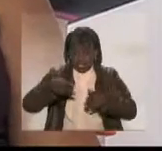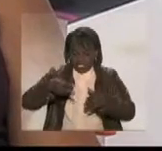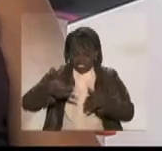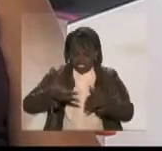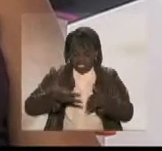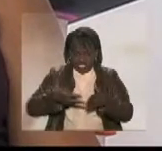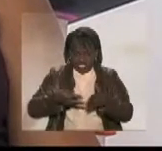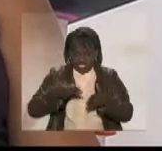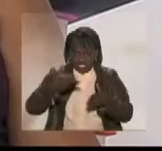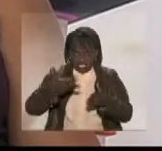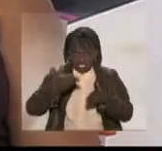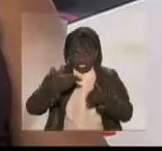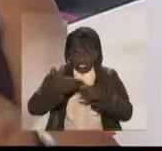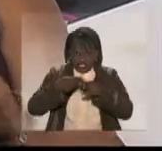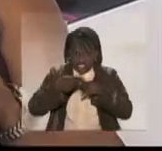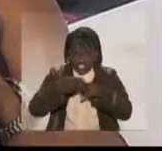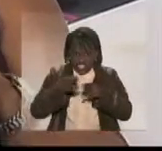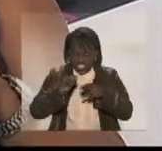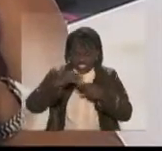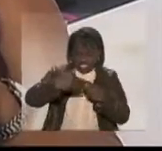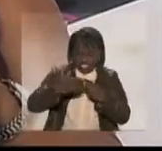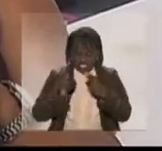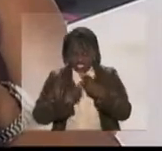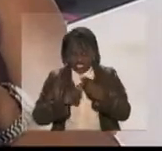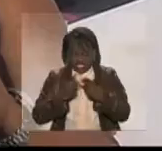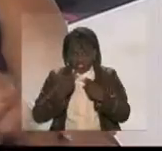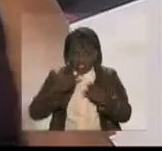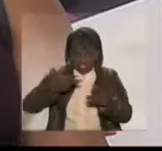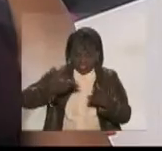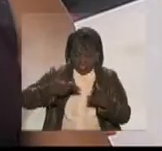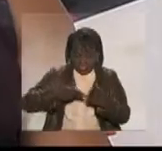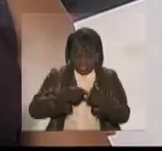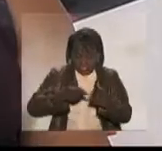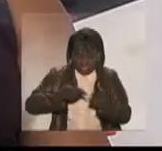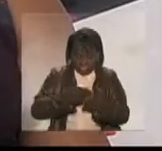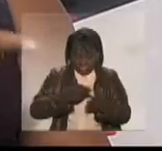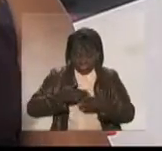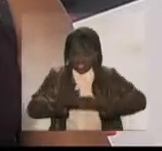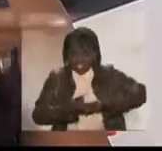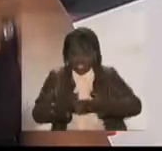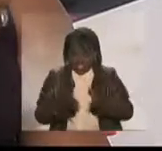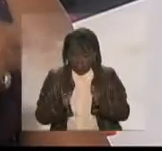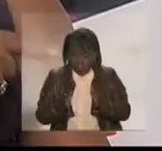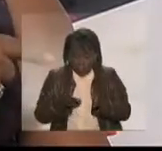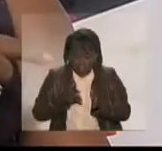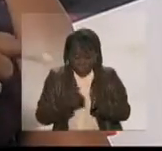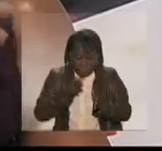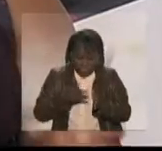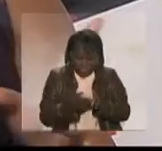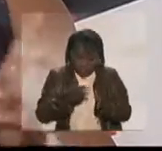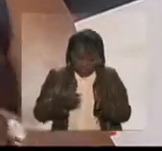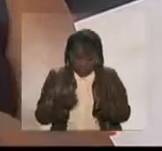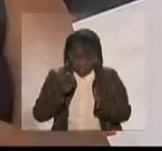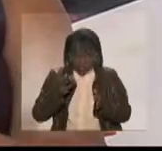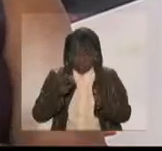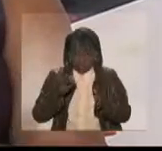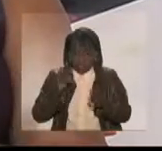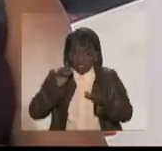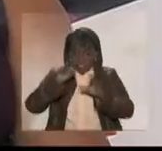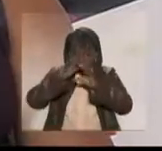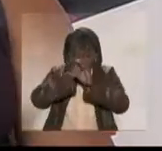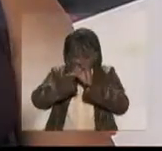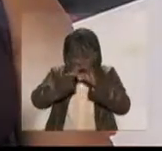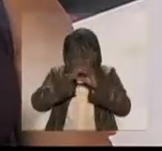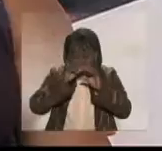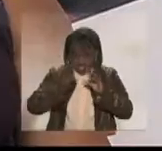uma cureta, que é aquele instrumento afiado dos dois lados, eles cortam o bebê aos pedaços, e isso eles vão